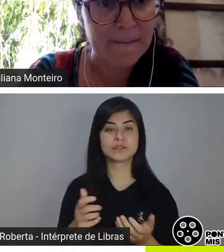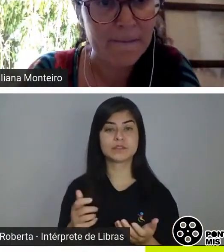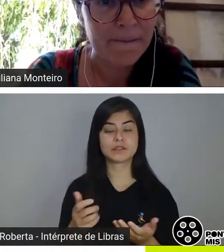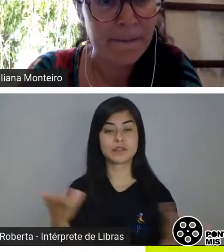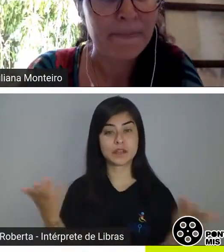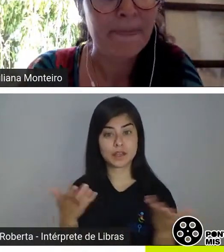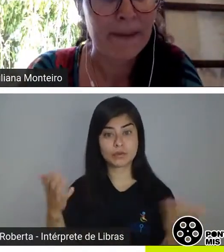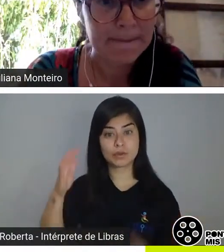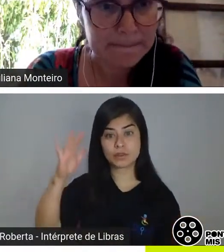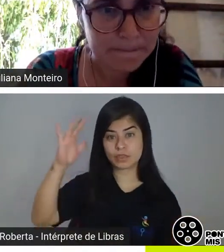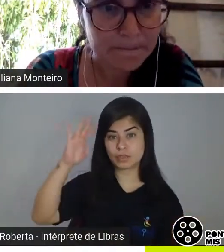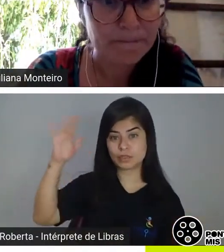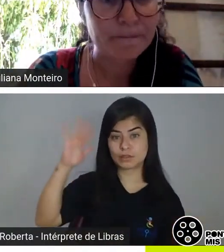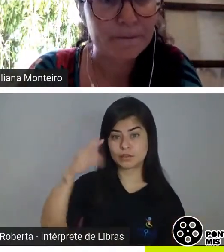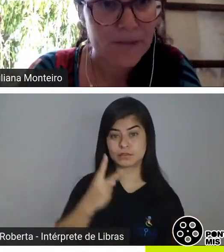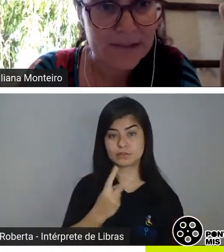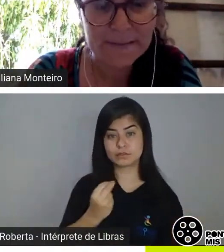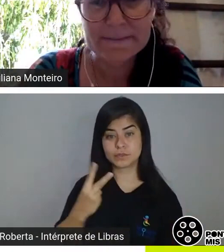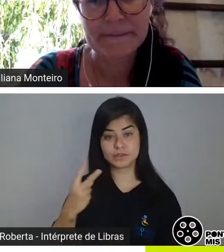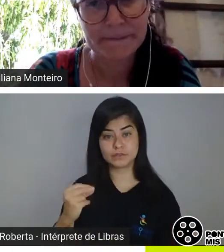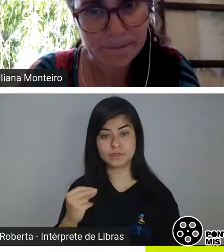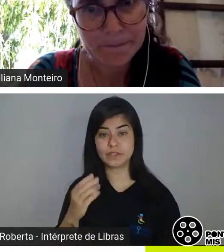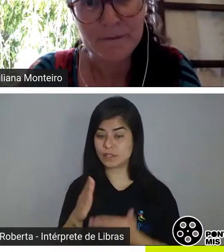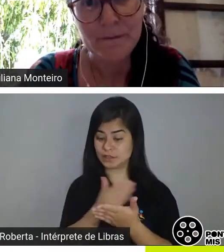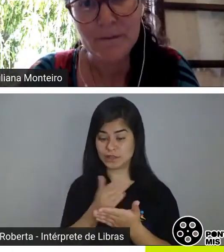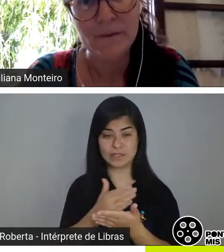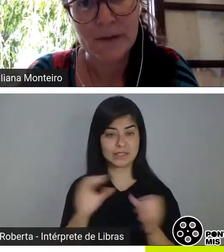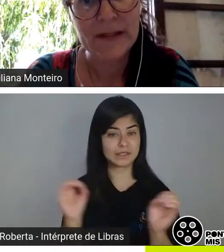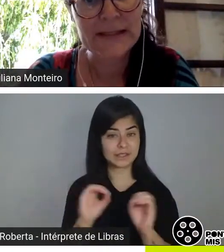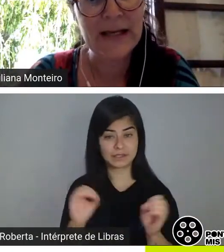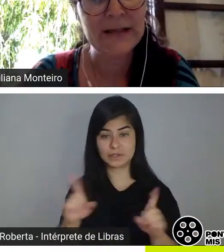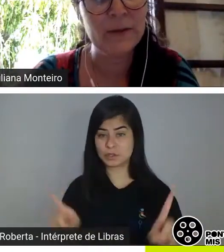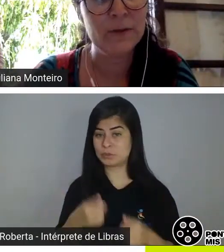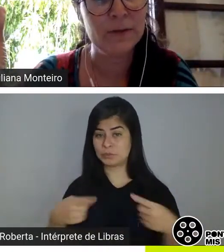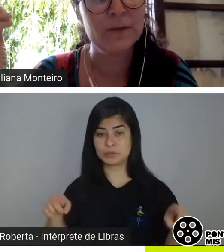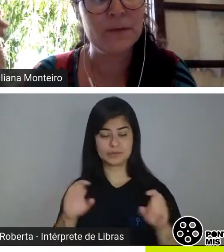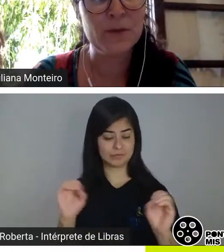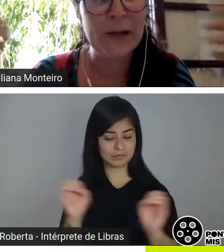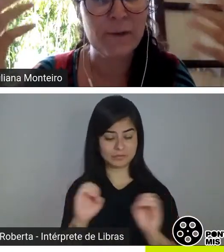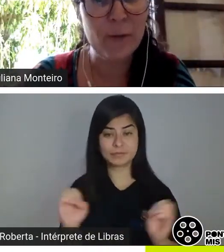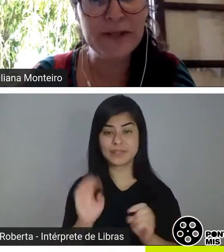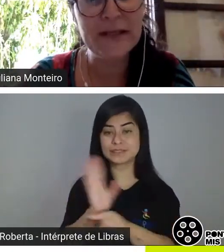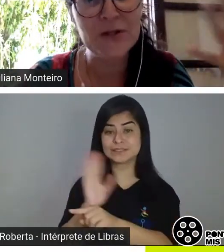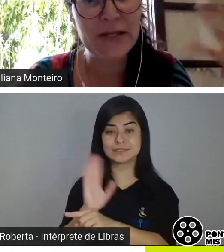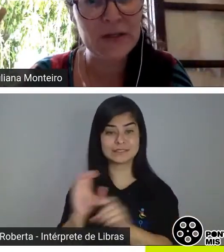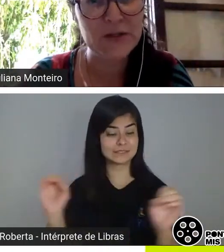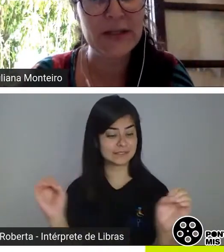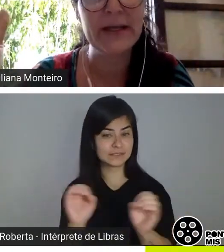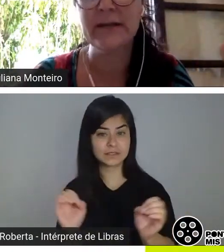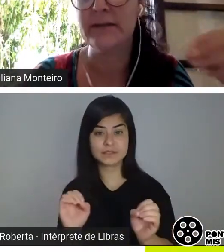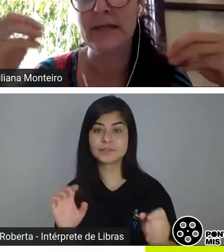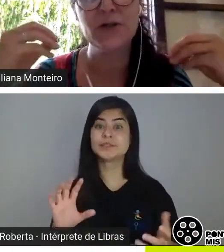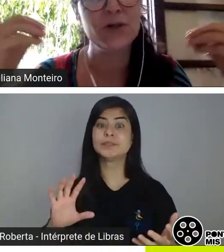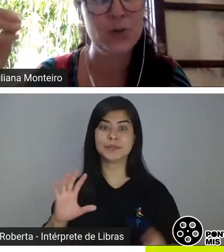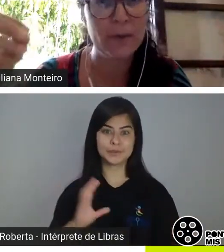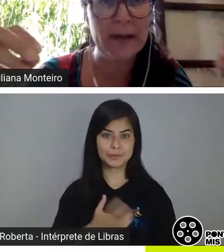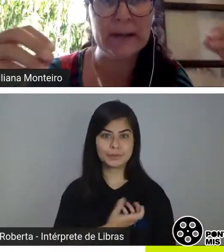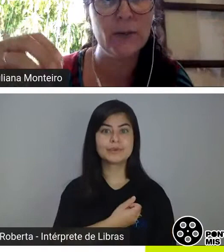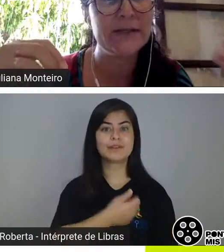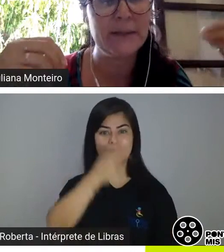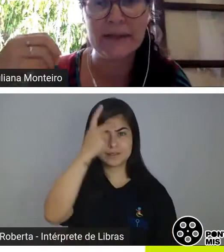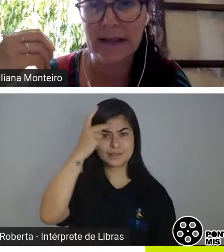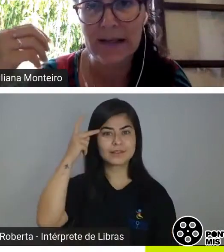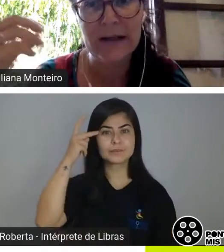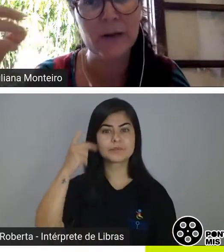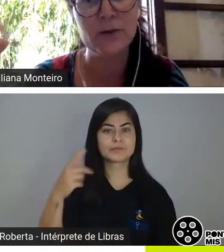Imagine 2020 sem livro, sem música, sem a série, sem cinema. Exato. Imagine. Salvou muita gente, né? Seja de